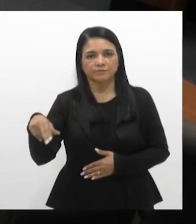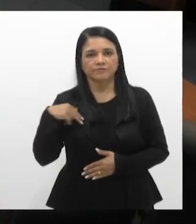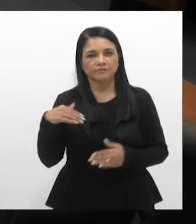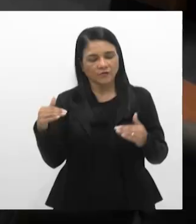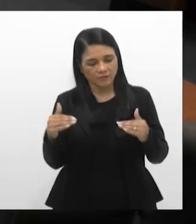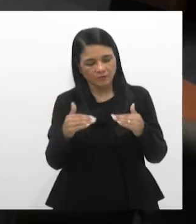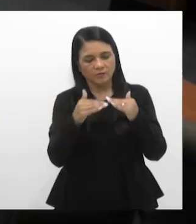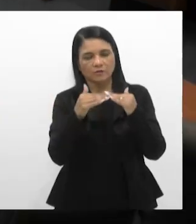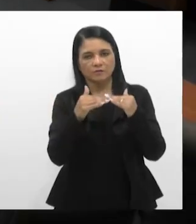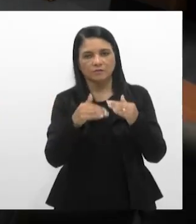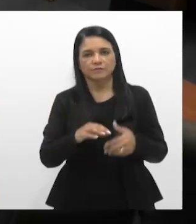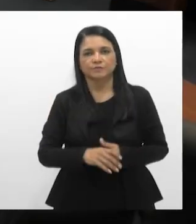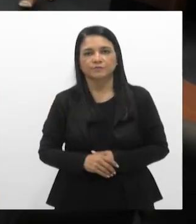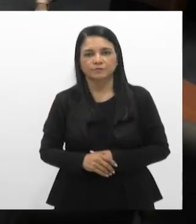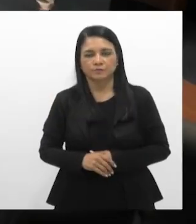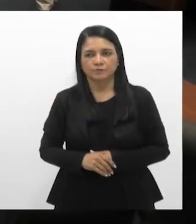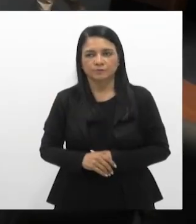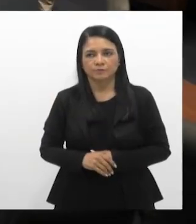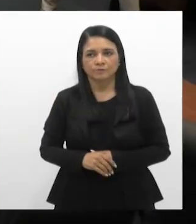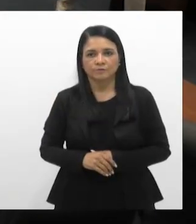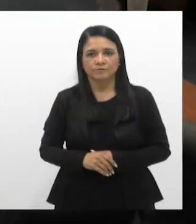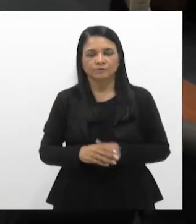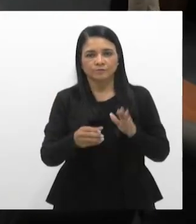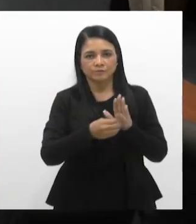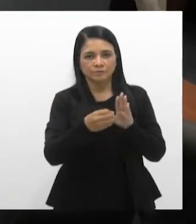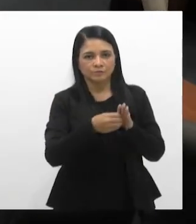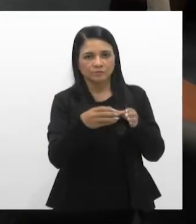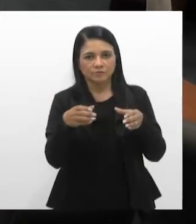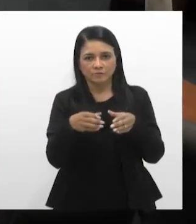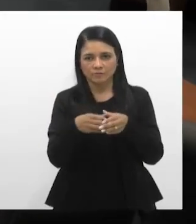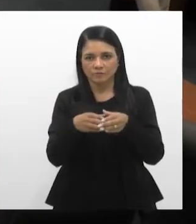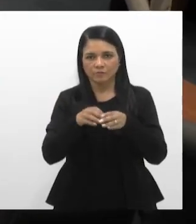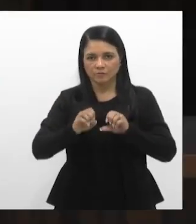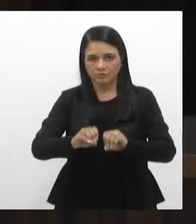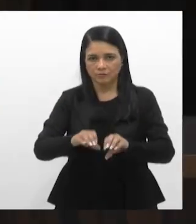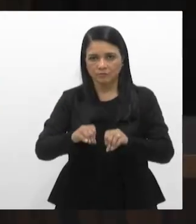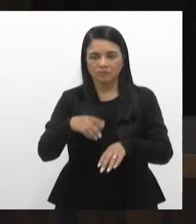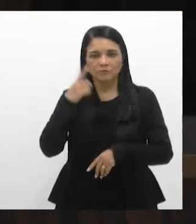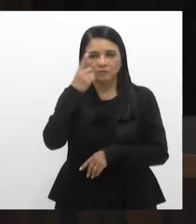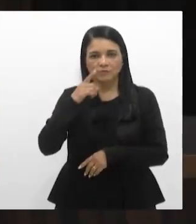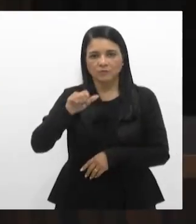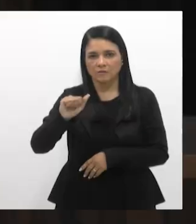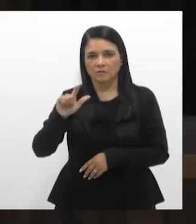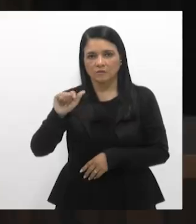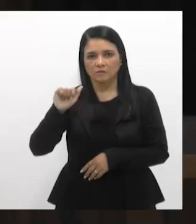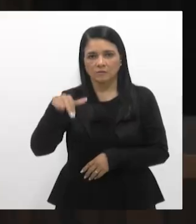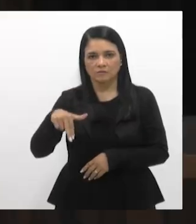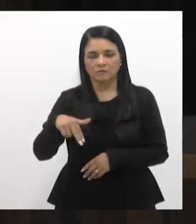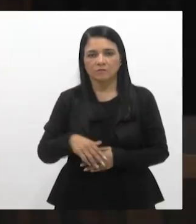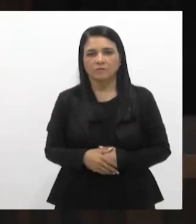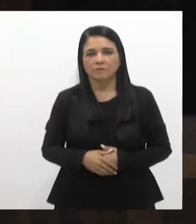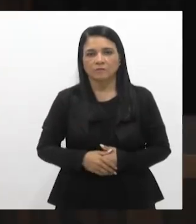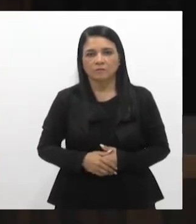Favorável, presidente. Para emitir parecer pela Comissão de Educação, deputado Alan Lopes.